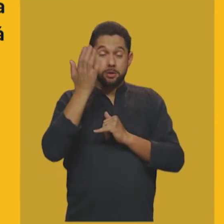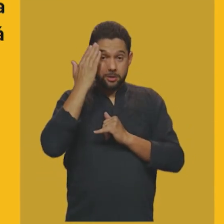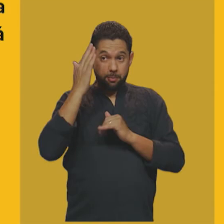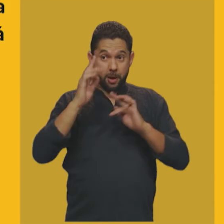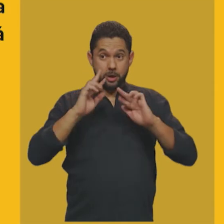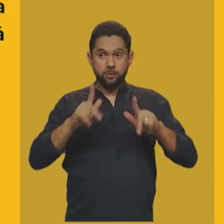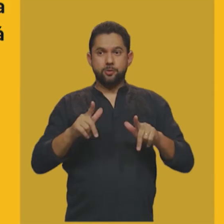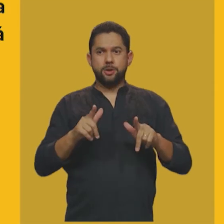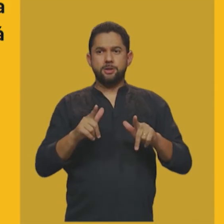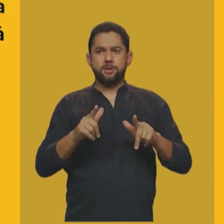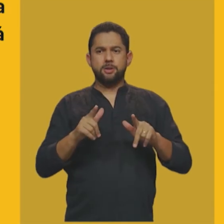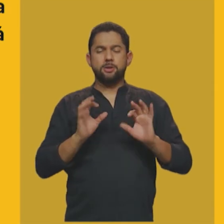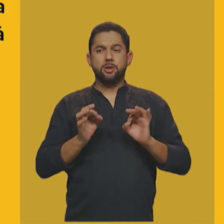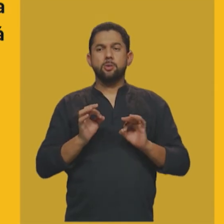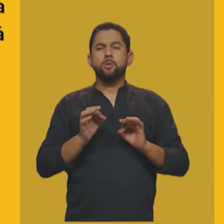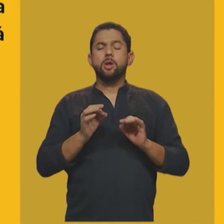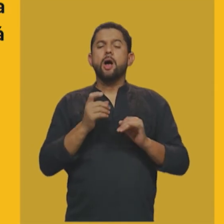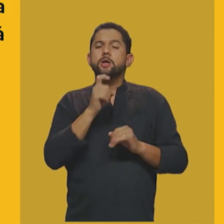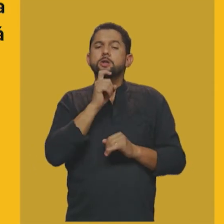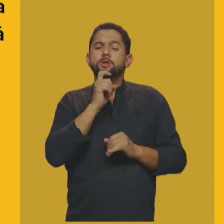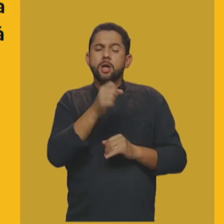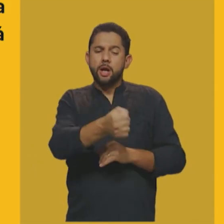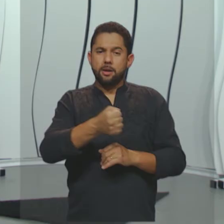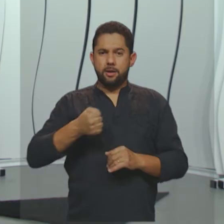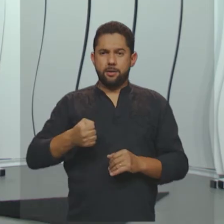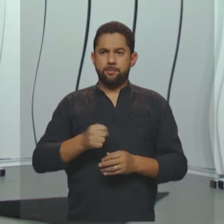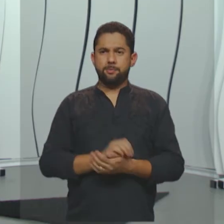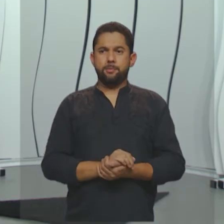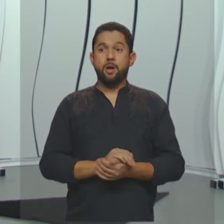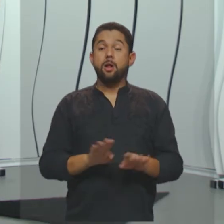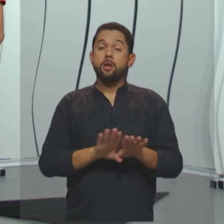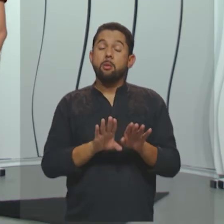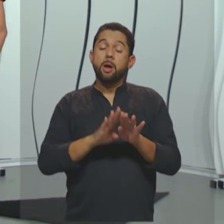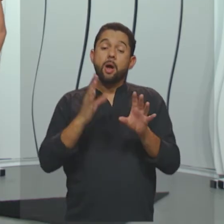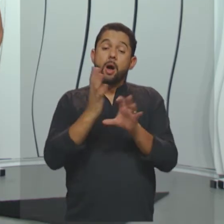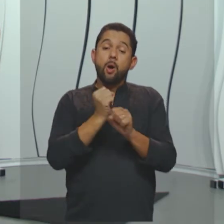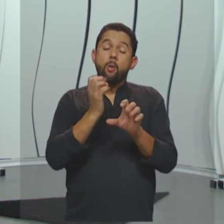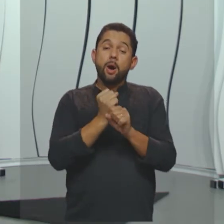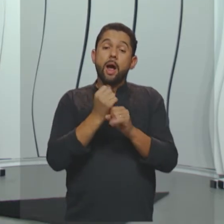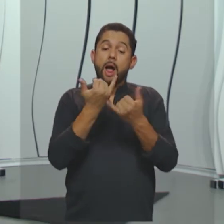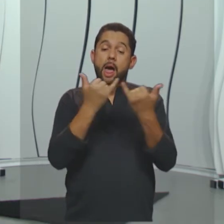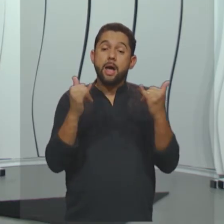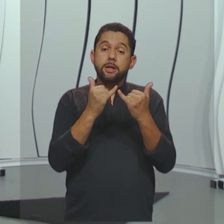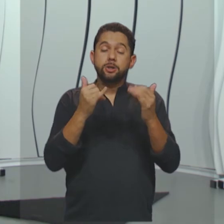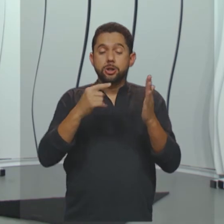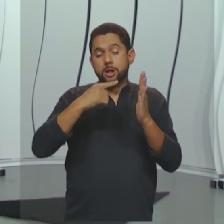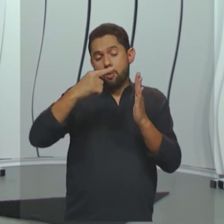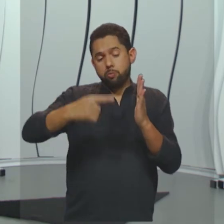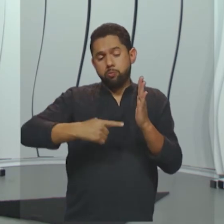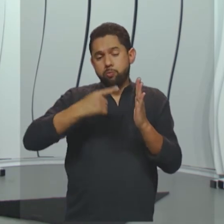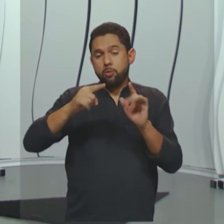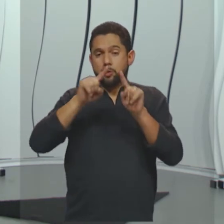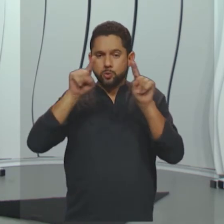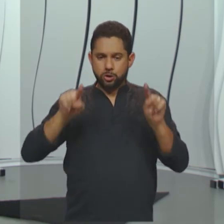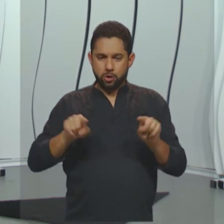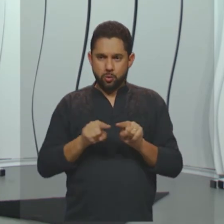de potencial, a tensão da geladeira, ele quer calcular a corrente total do circuito e ele quer calcular também a corrente